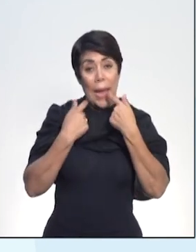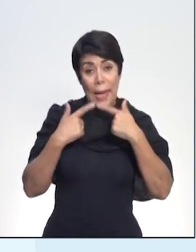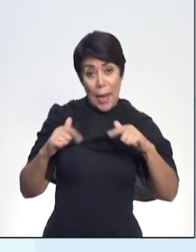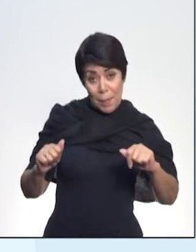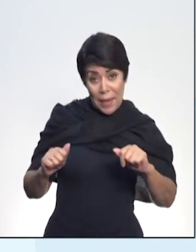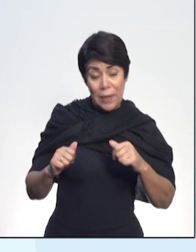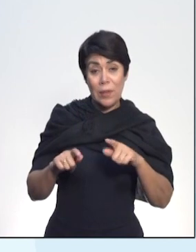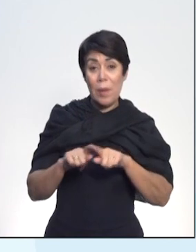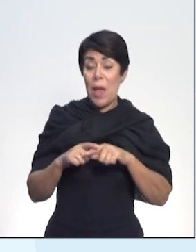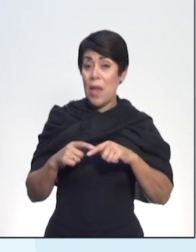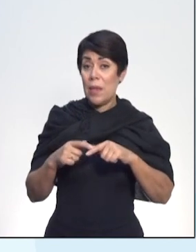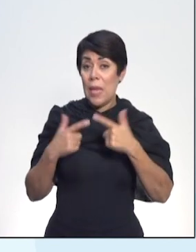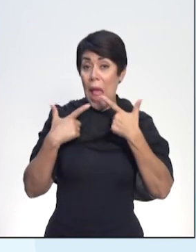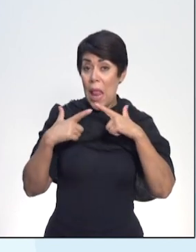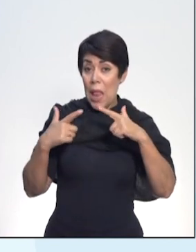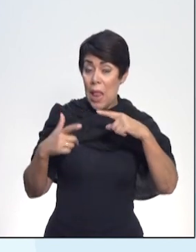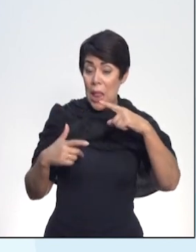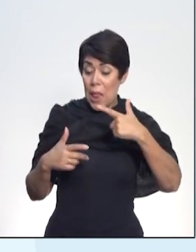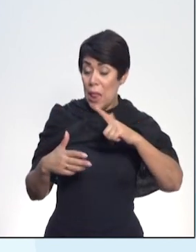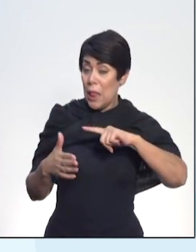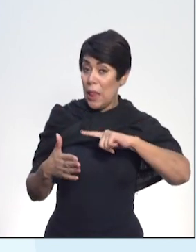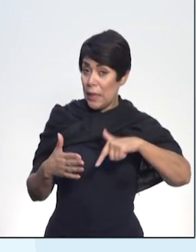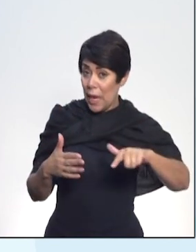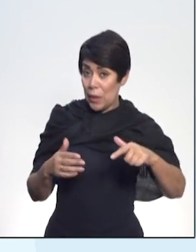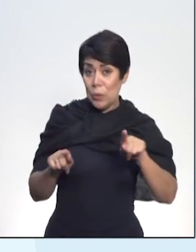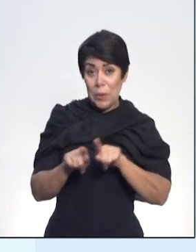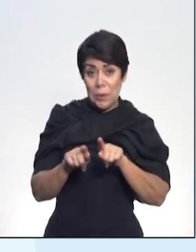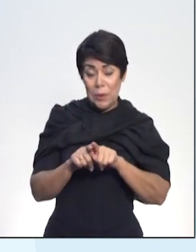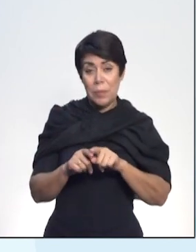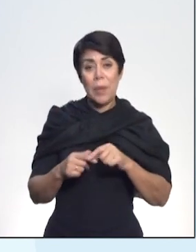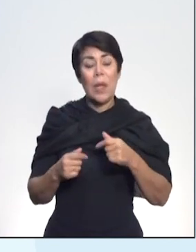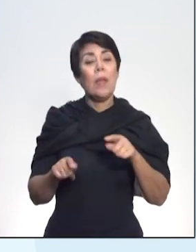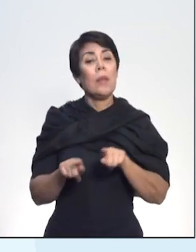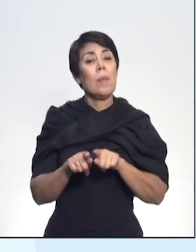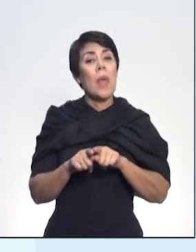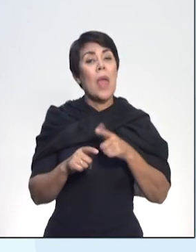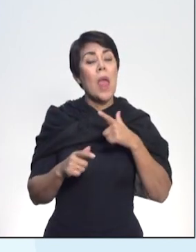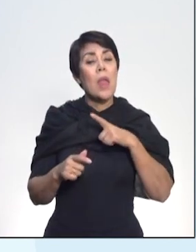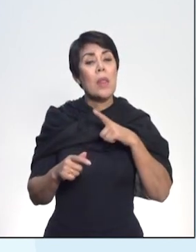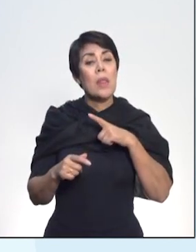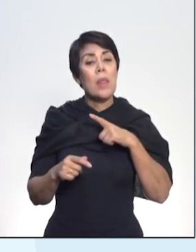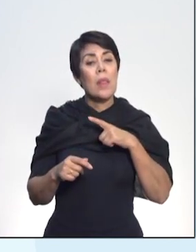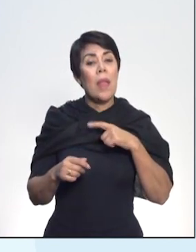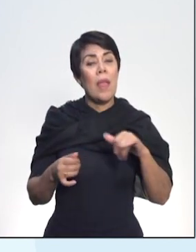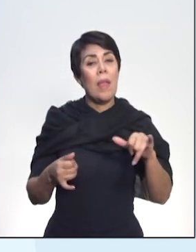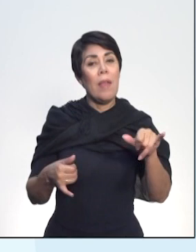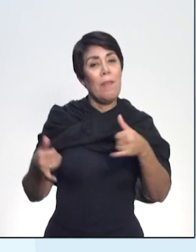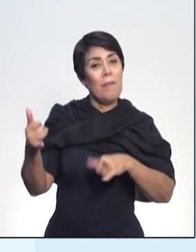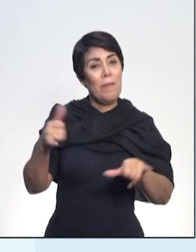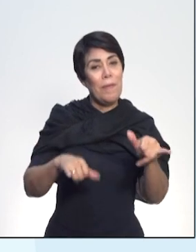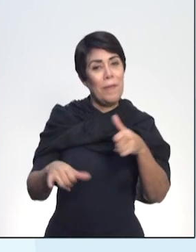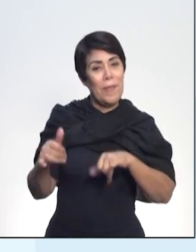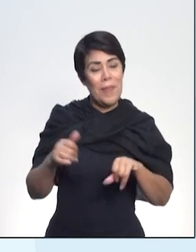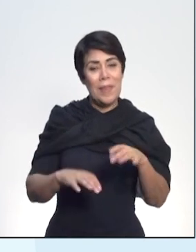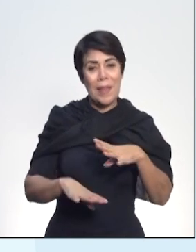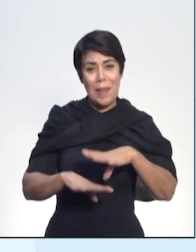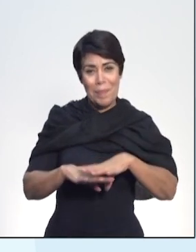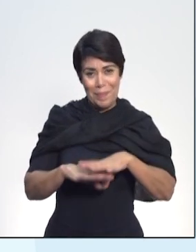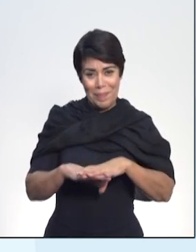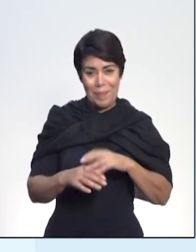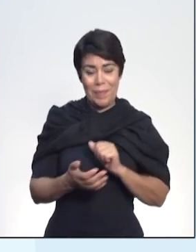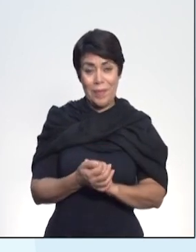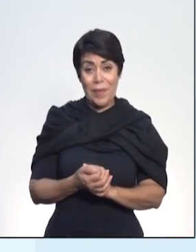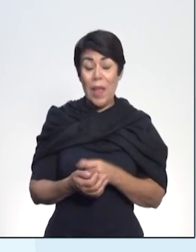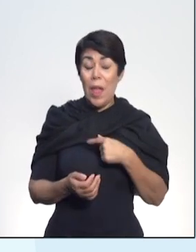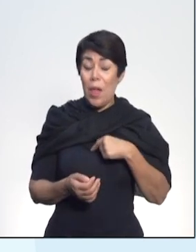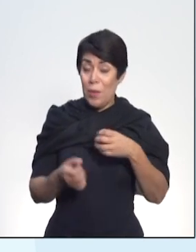a parte de literatura. Dedicar algumas horas à física e à matemática, porque, como eu disse para vocês no início da aula, o